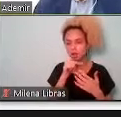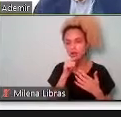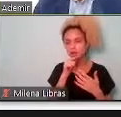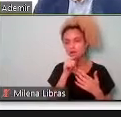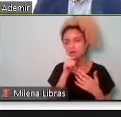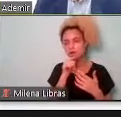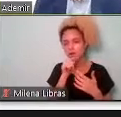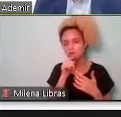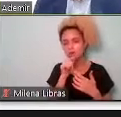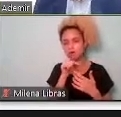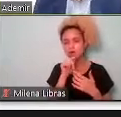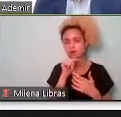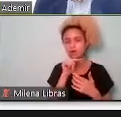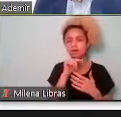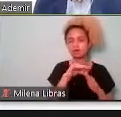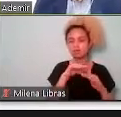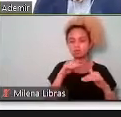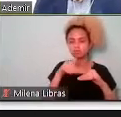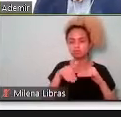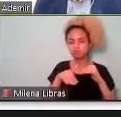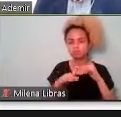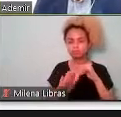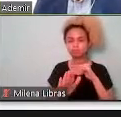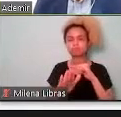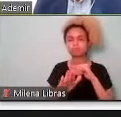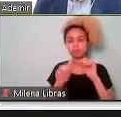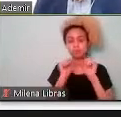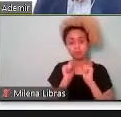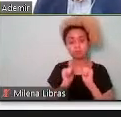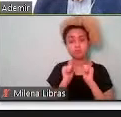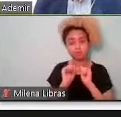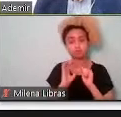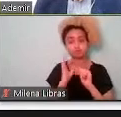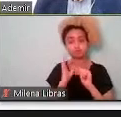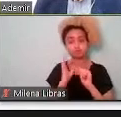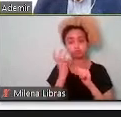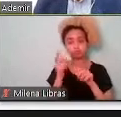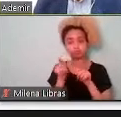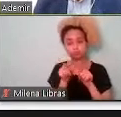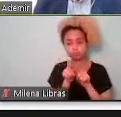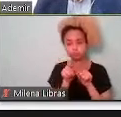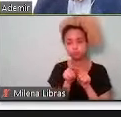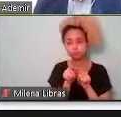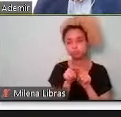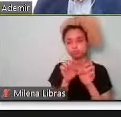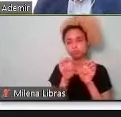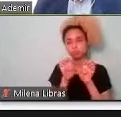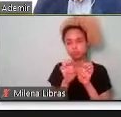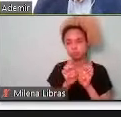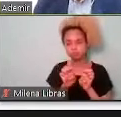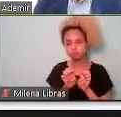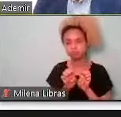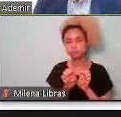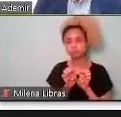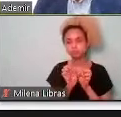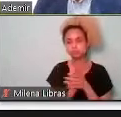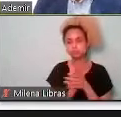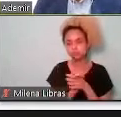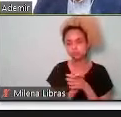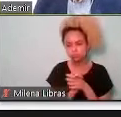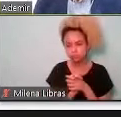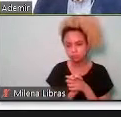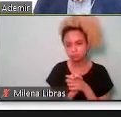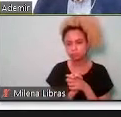aí o subsolo, que pode ter comprometido também a estrutura dessa edificação. Está em